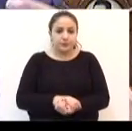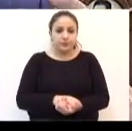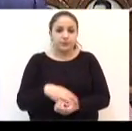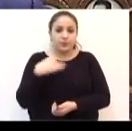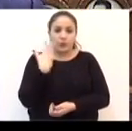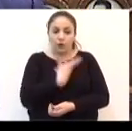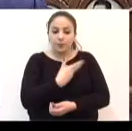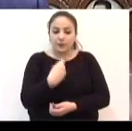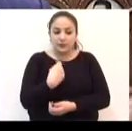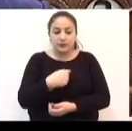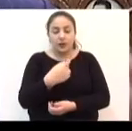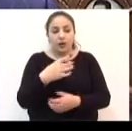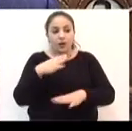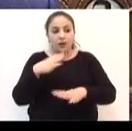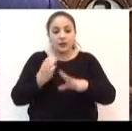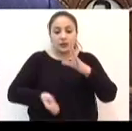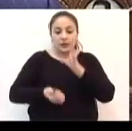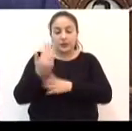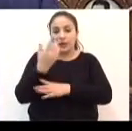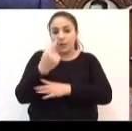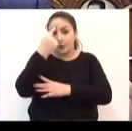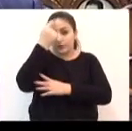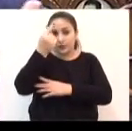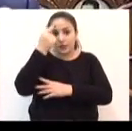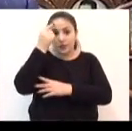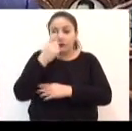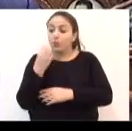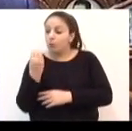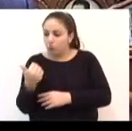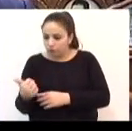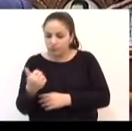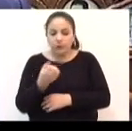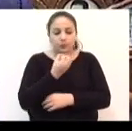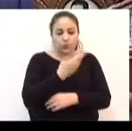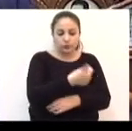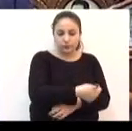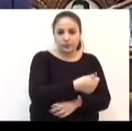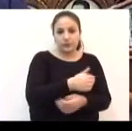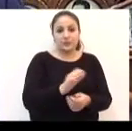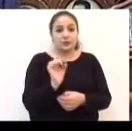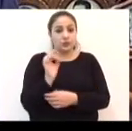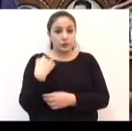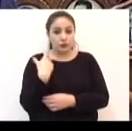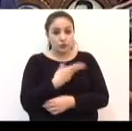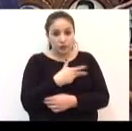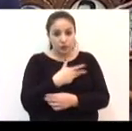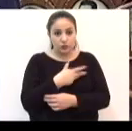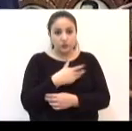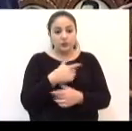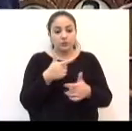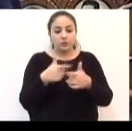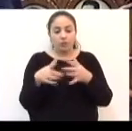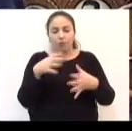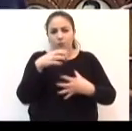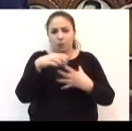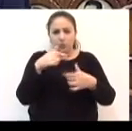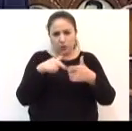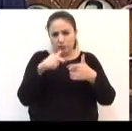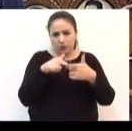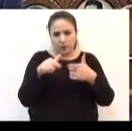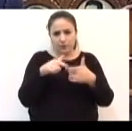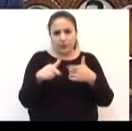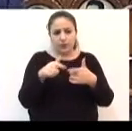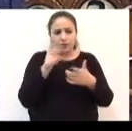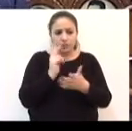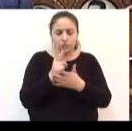uma saída que fique bem para ambos os lados, porque se nós simplesmente irmos para o conflito, sobreviver,